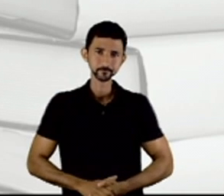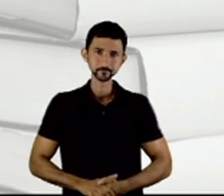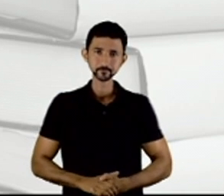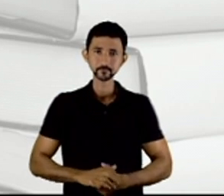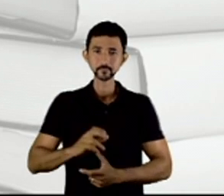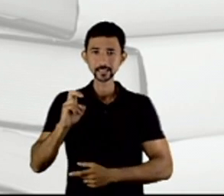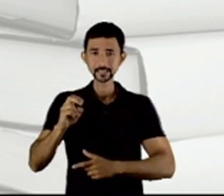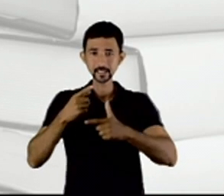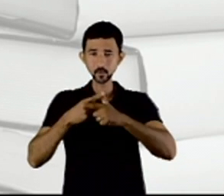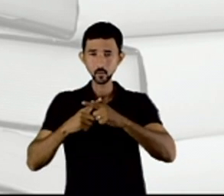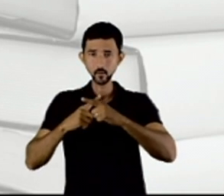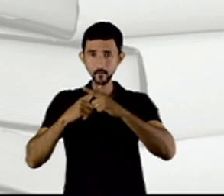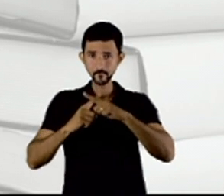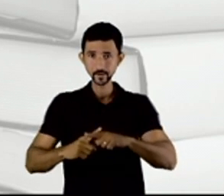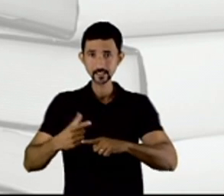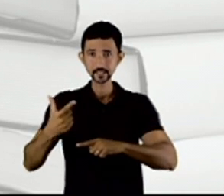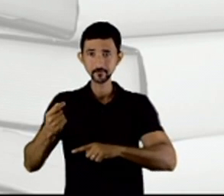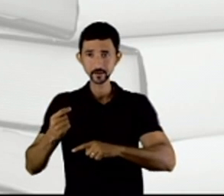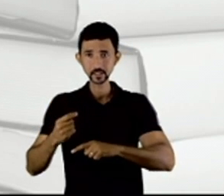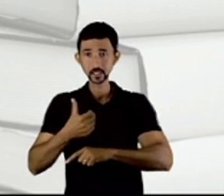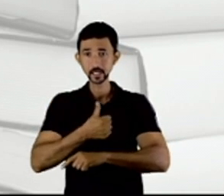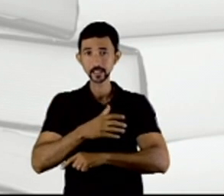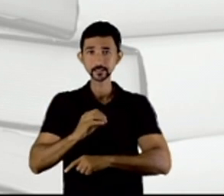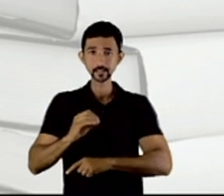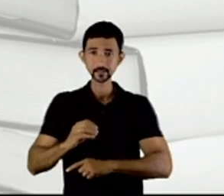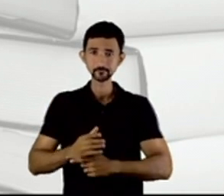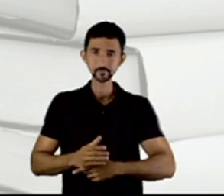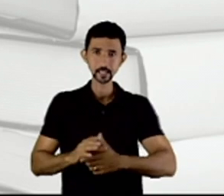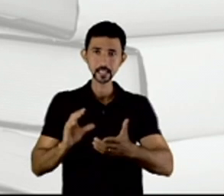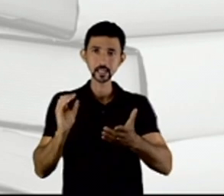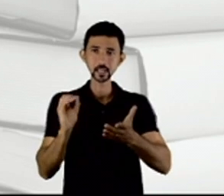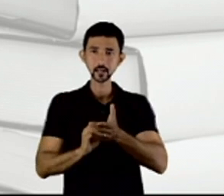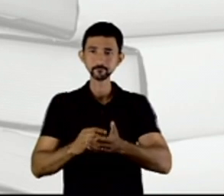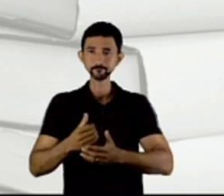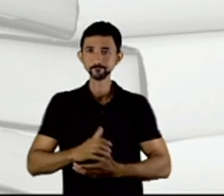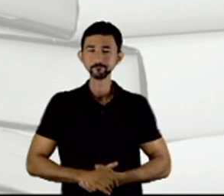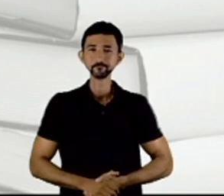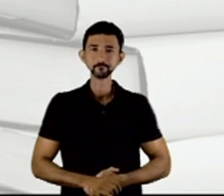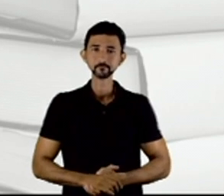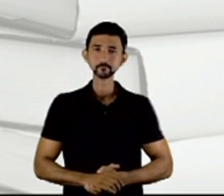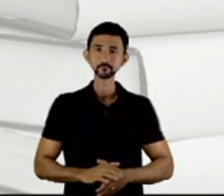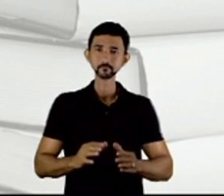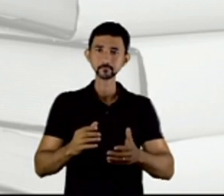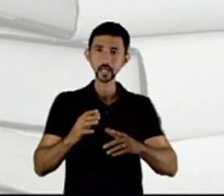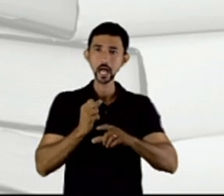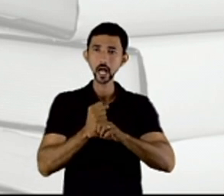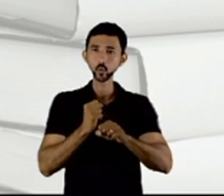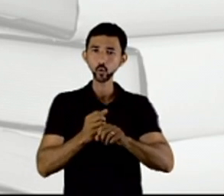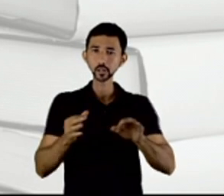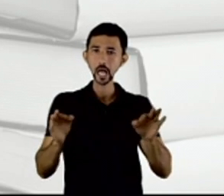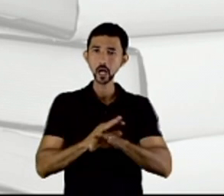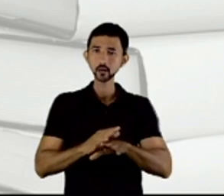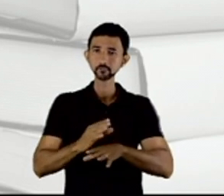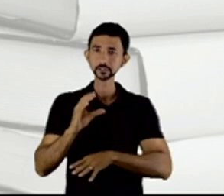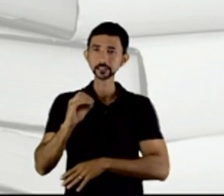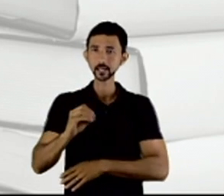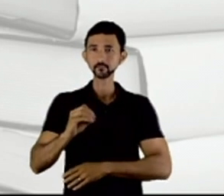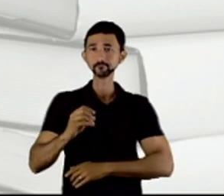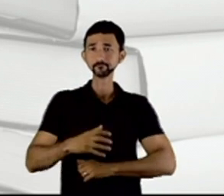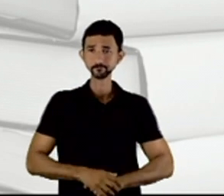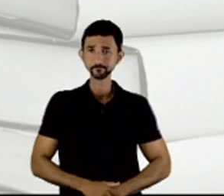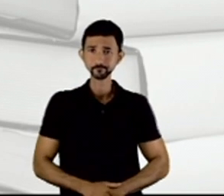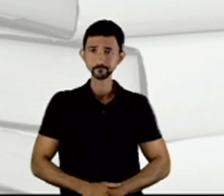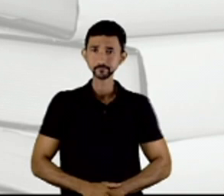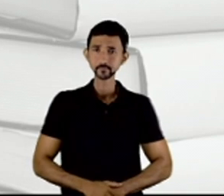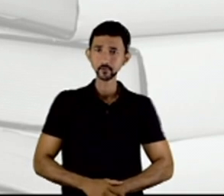vezes 20 dá 100. Para 100, nada. Certo? Então a conta acabaria aí e você